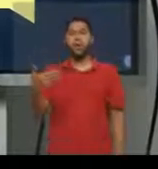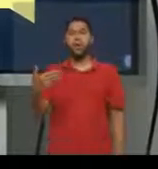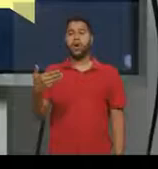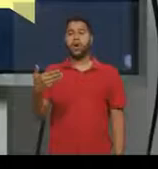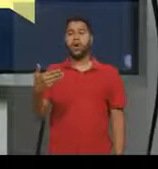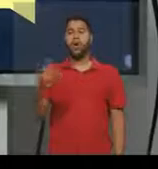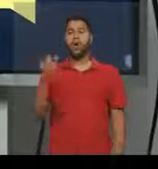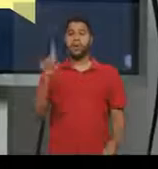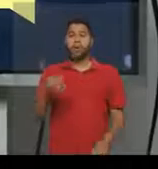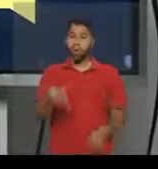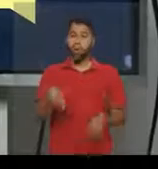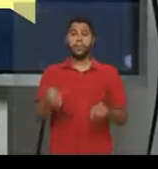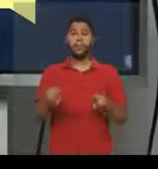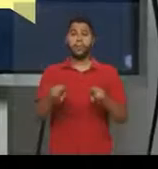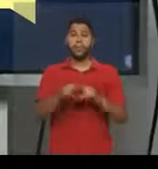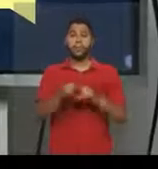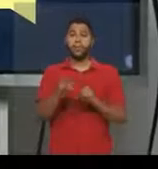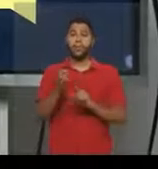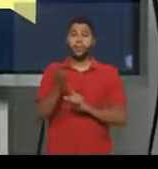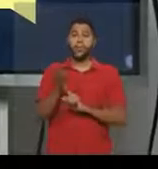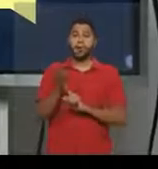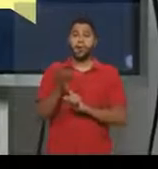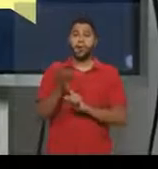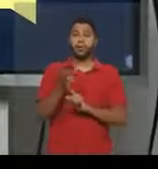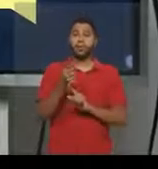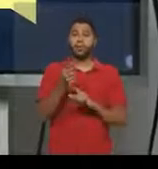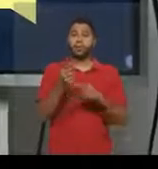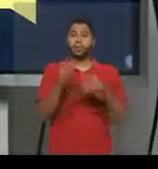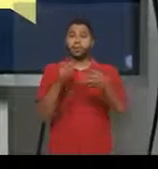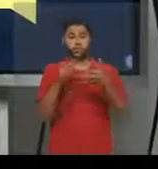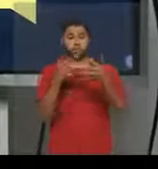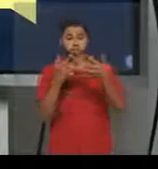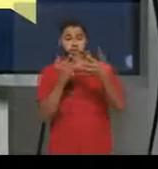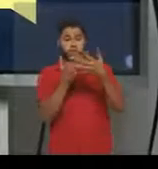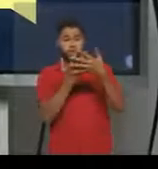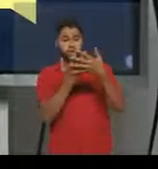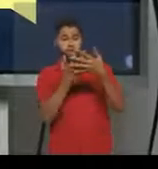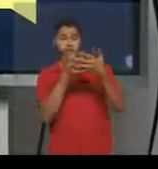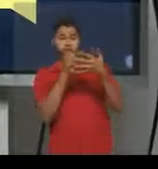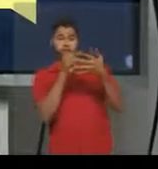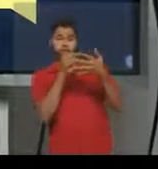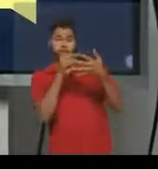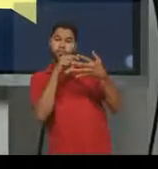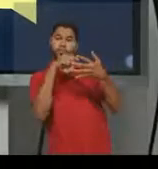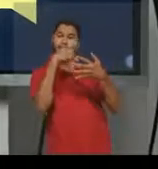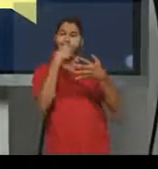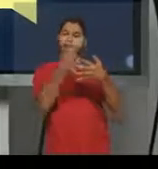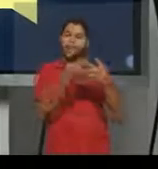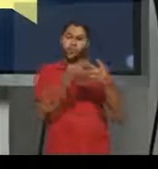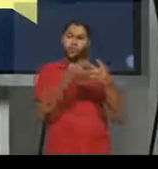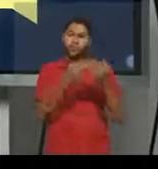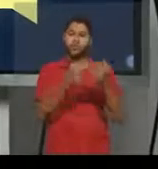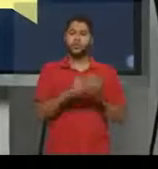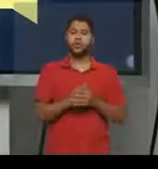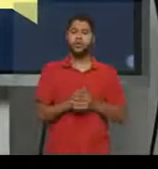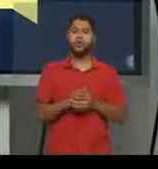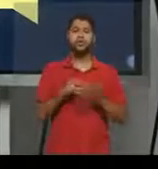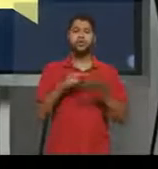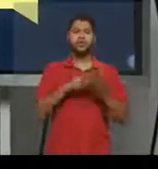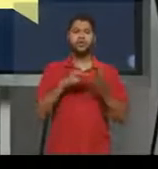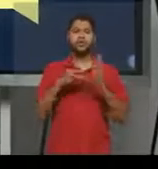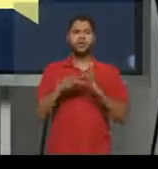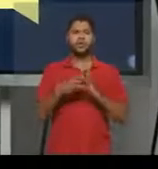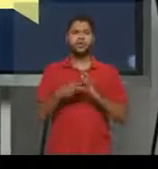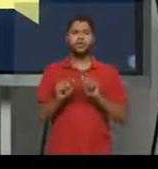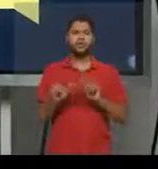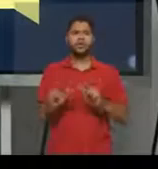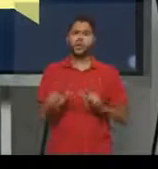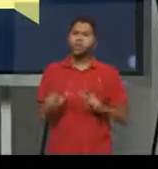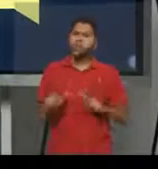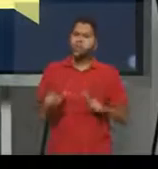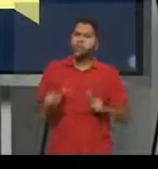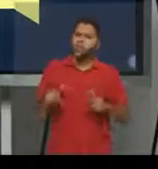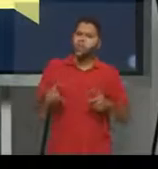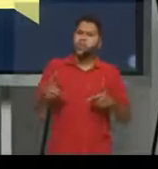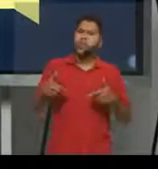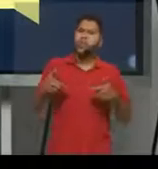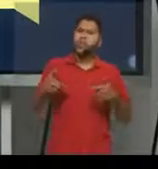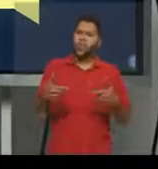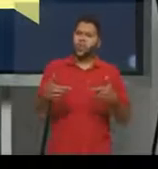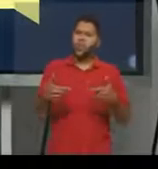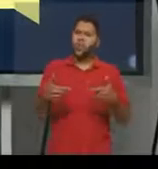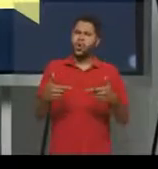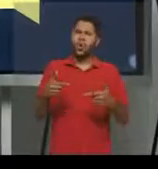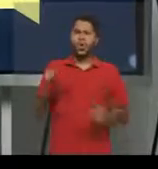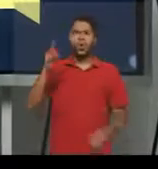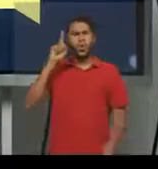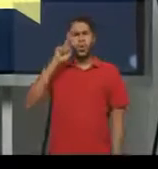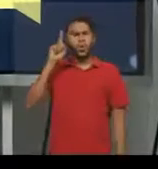uma obra de arte que chama Do Outro Lado. E significa a nossa luta constante,